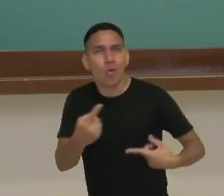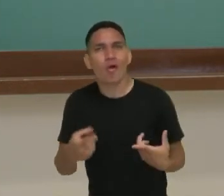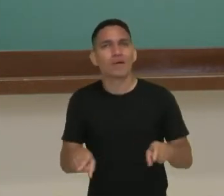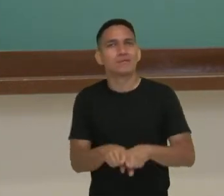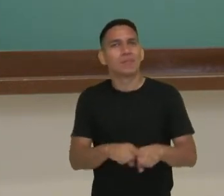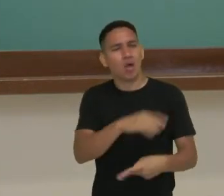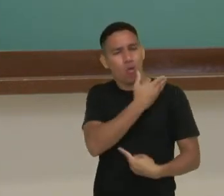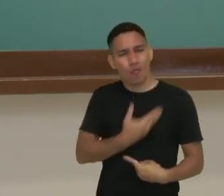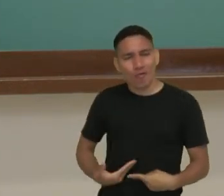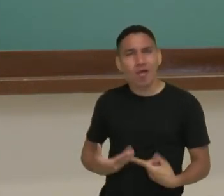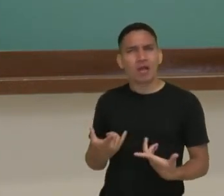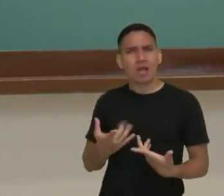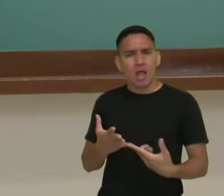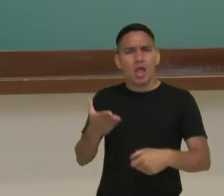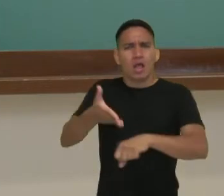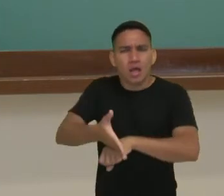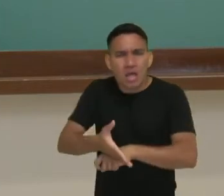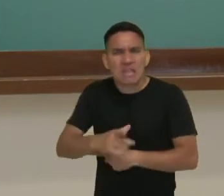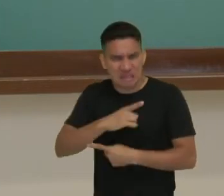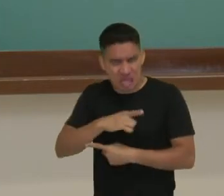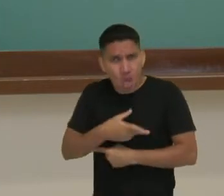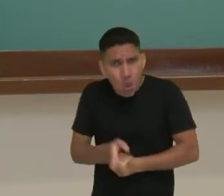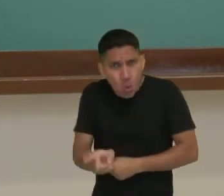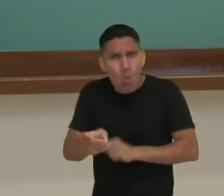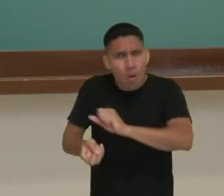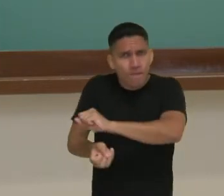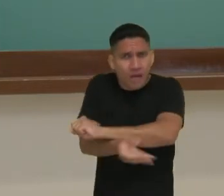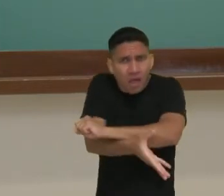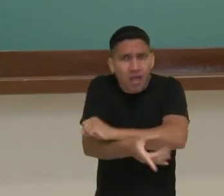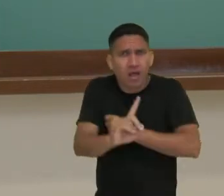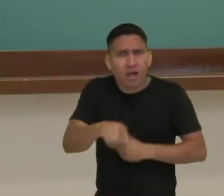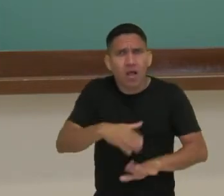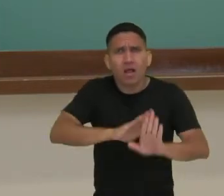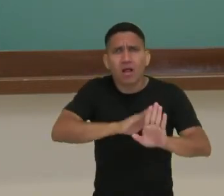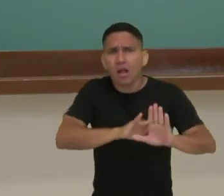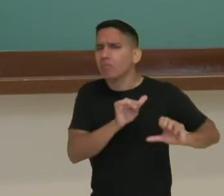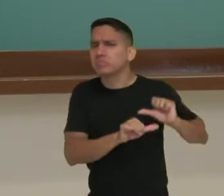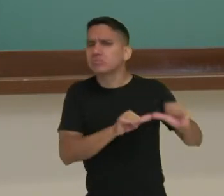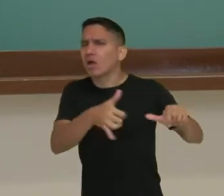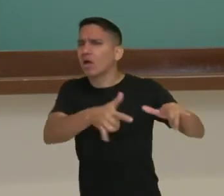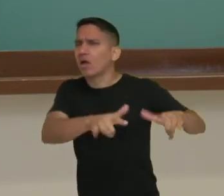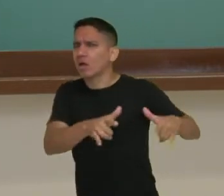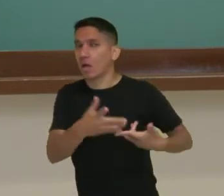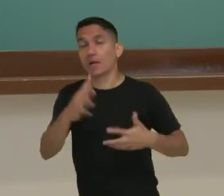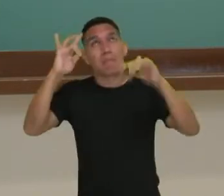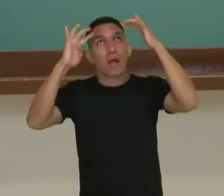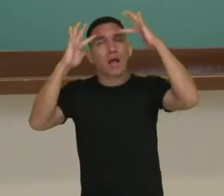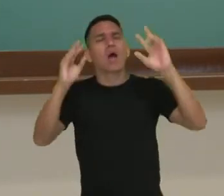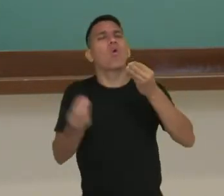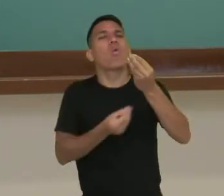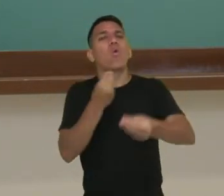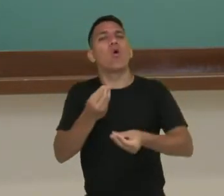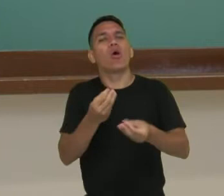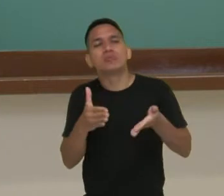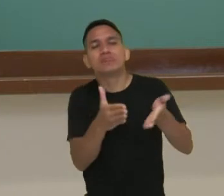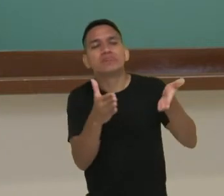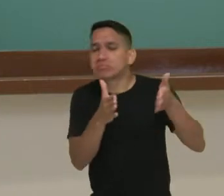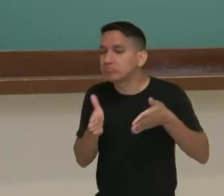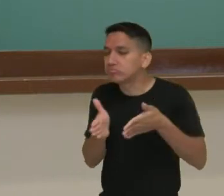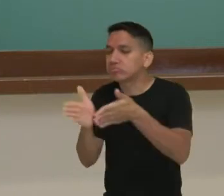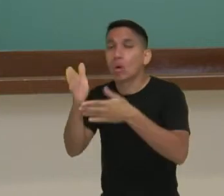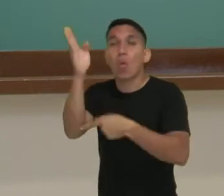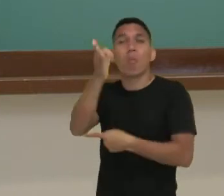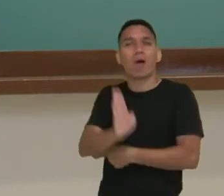será que mesmo assim existem fraudes? Vamos pensar, vamos refletir sobre quais os caminhos que o nosso Brasil,